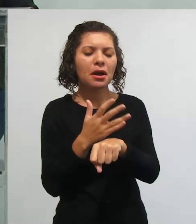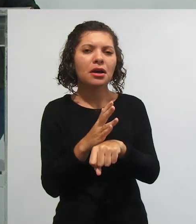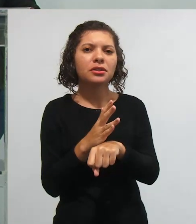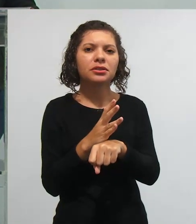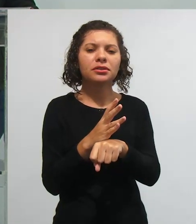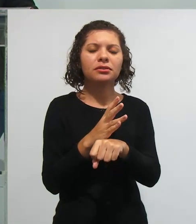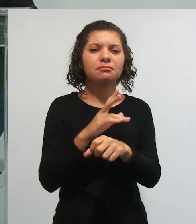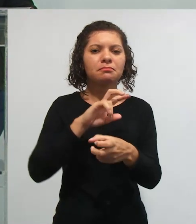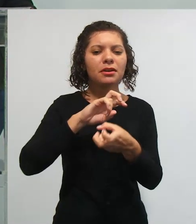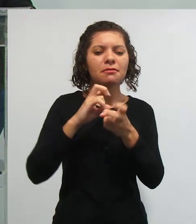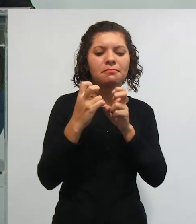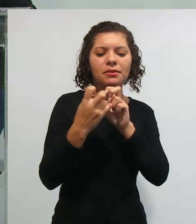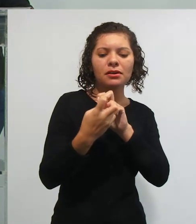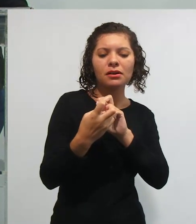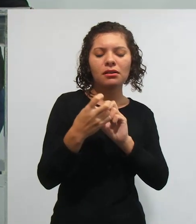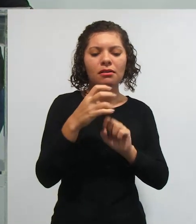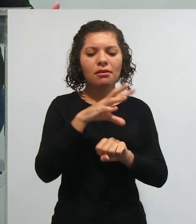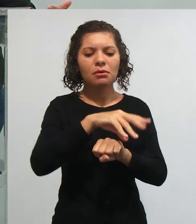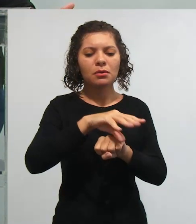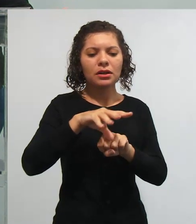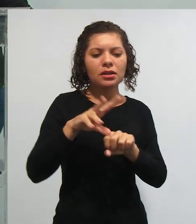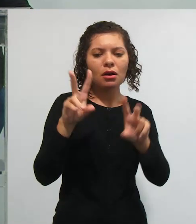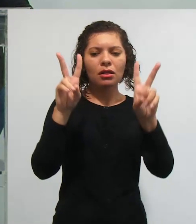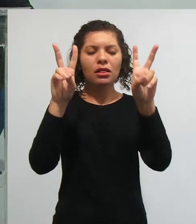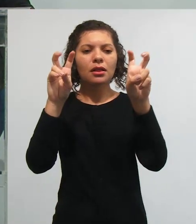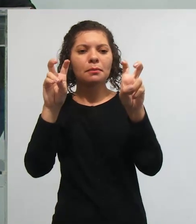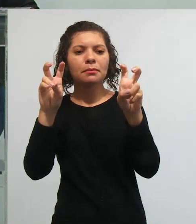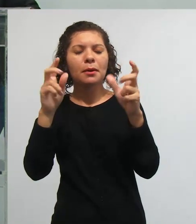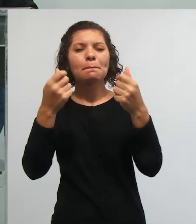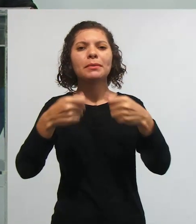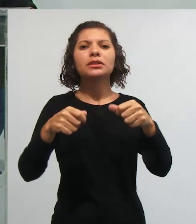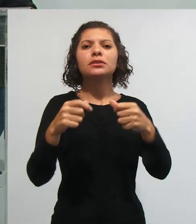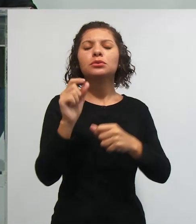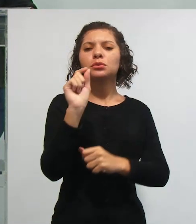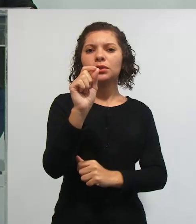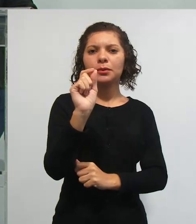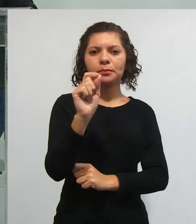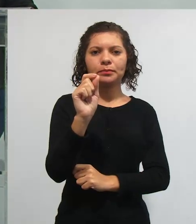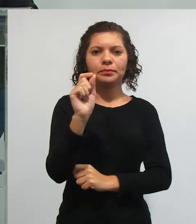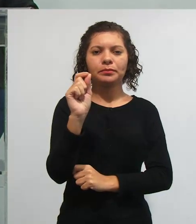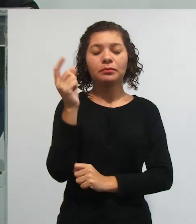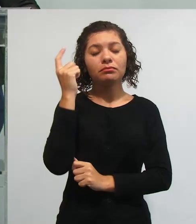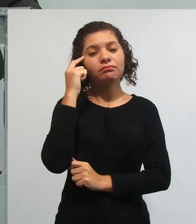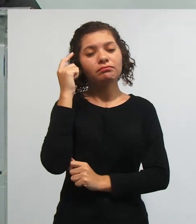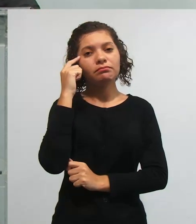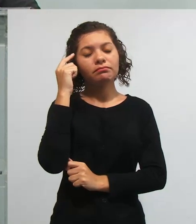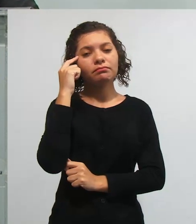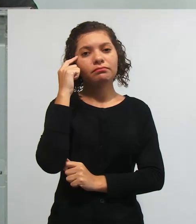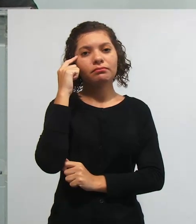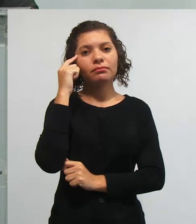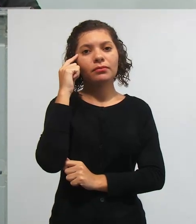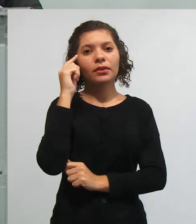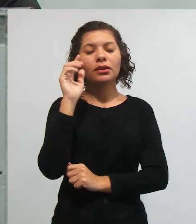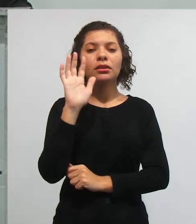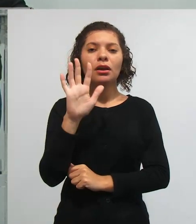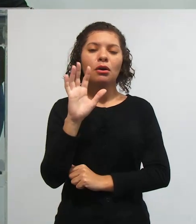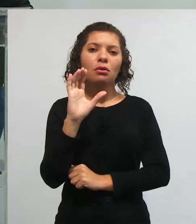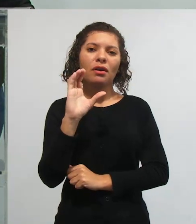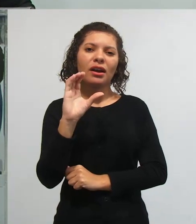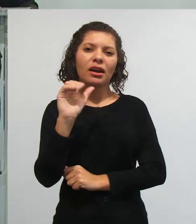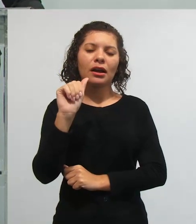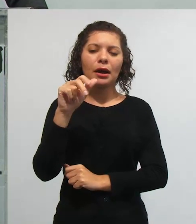simplesmente a capoeira é suficiente o que eu preciso Além disso E aí eu vou trazer quando eu falo de